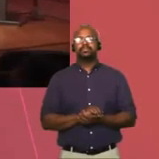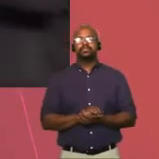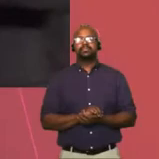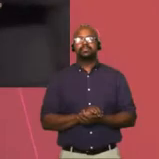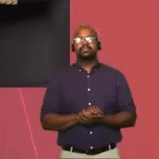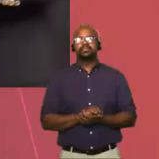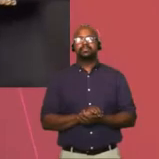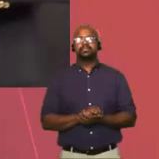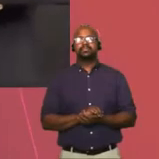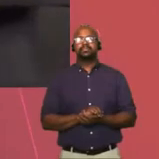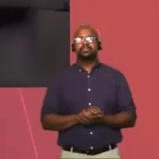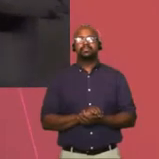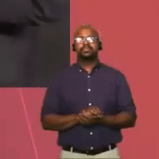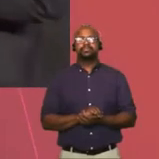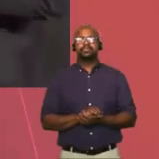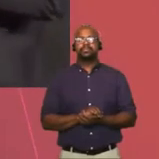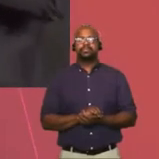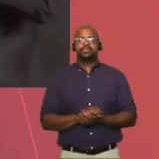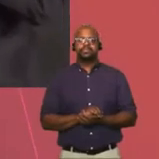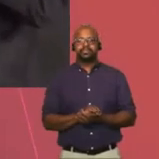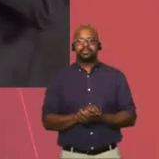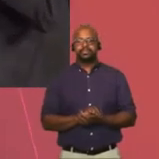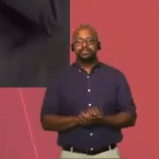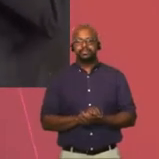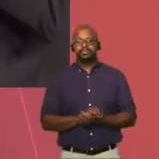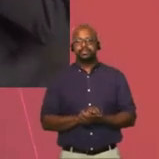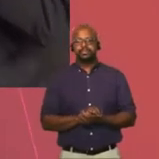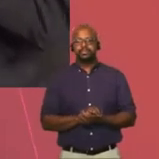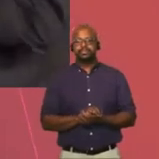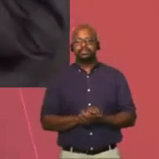E aí o